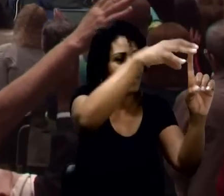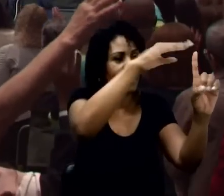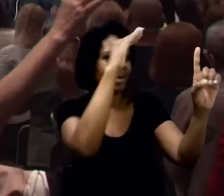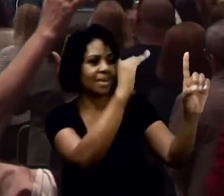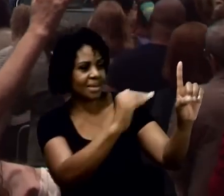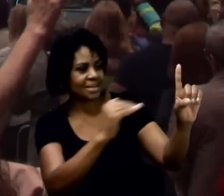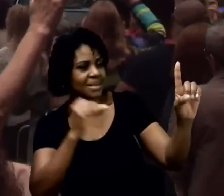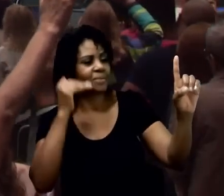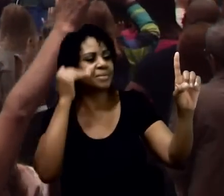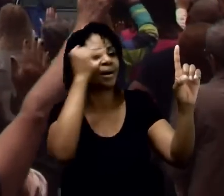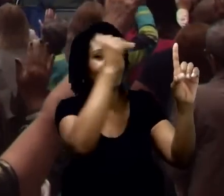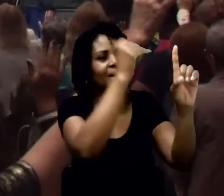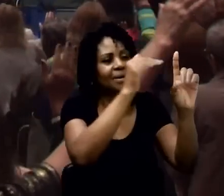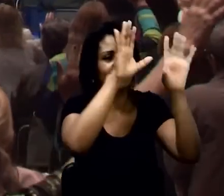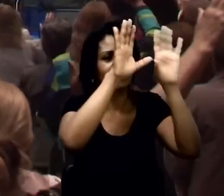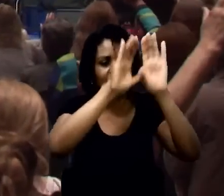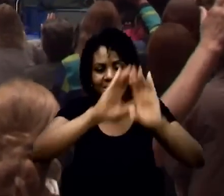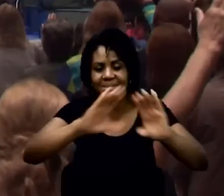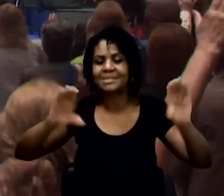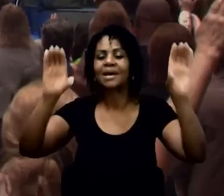Exaltado. É.